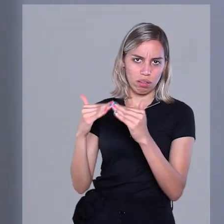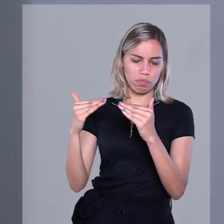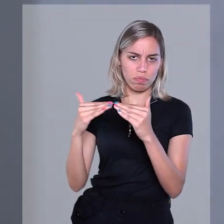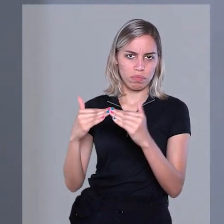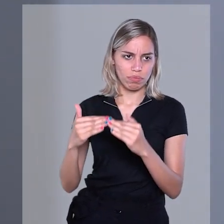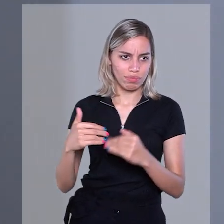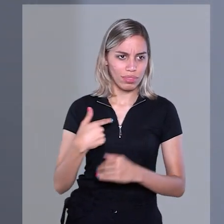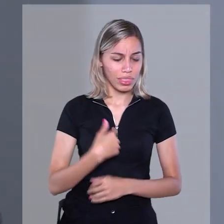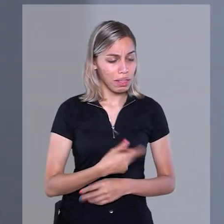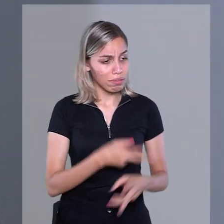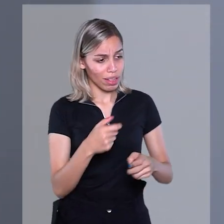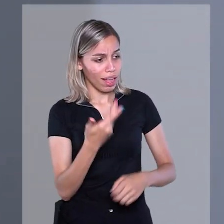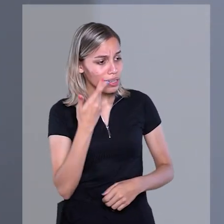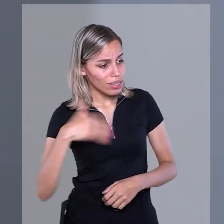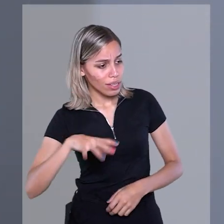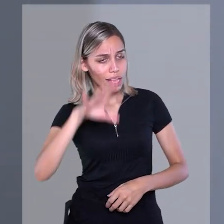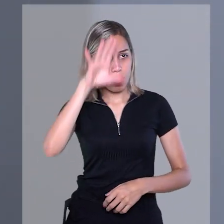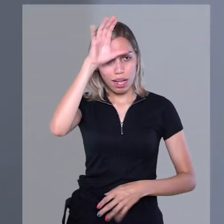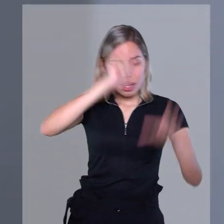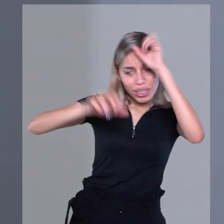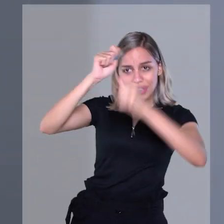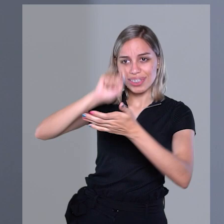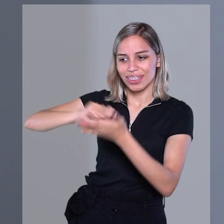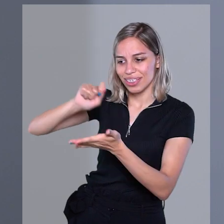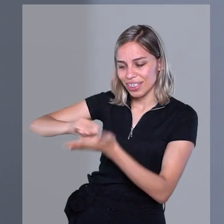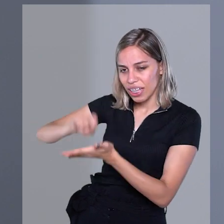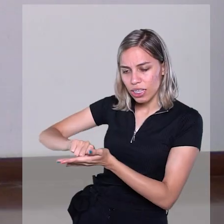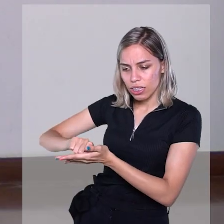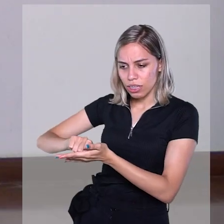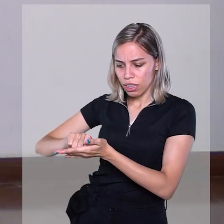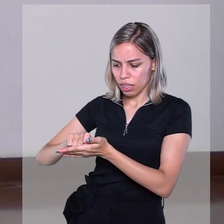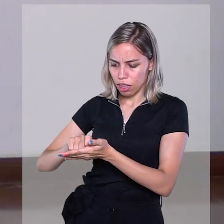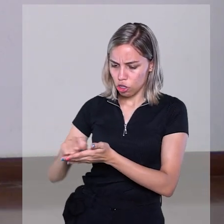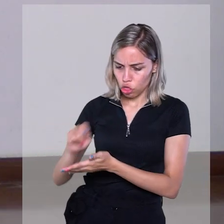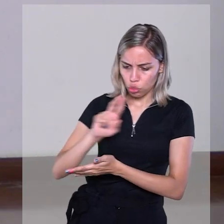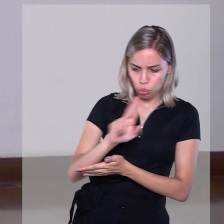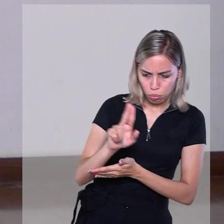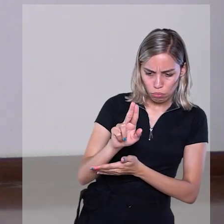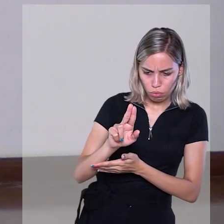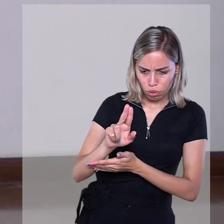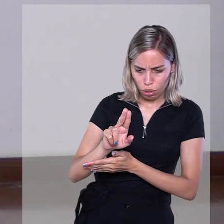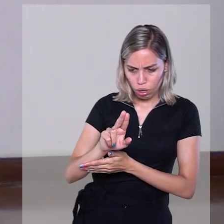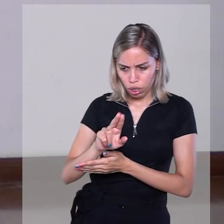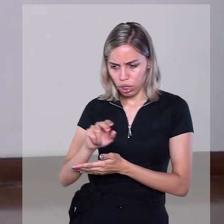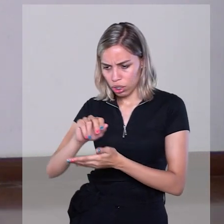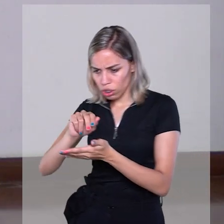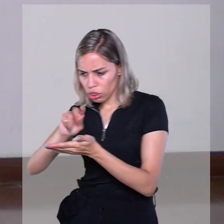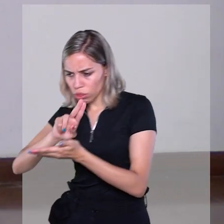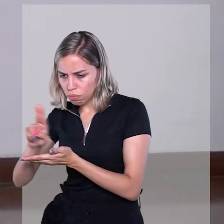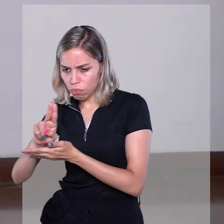na junção dos meus 2 primeiros nomes as iniciais do Rio de Janeiro. Um lugar mítico por aquela época em que